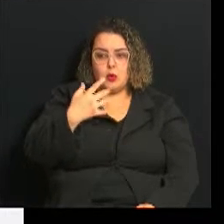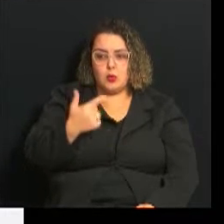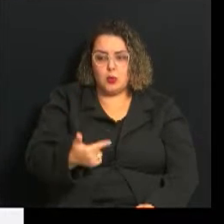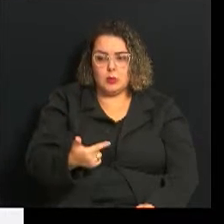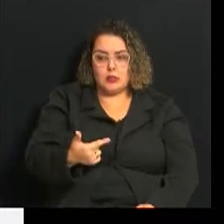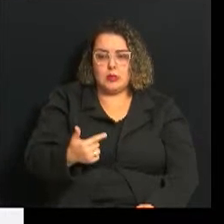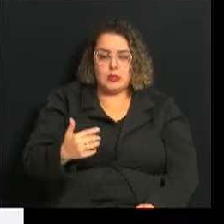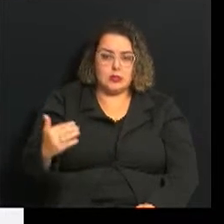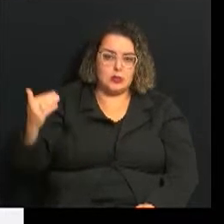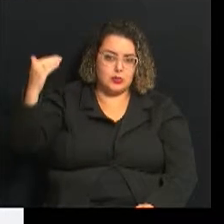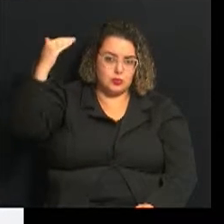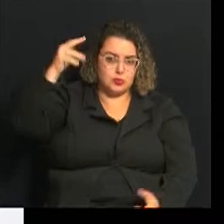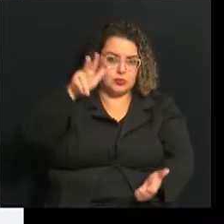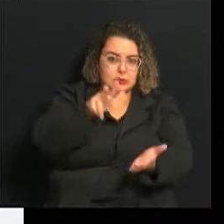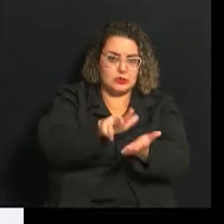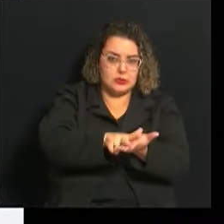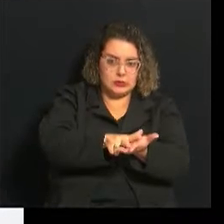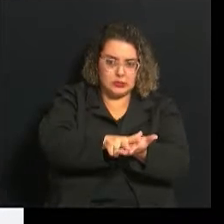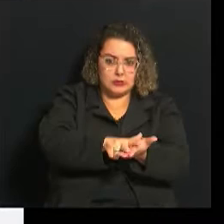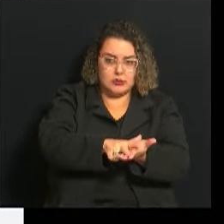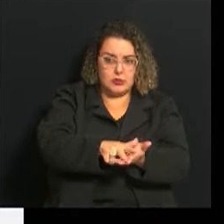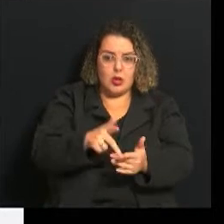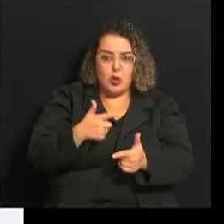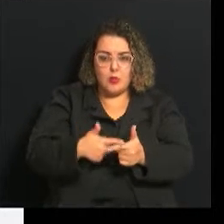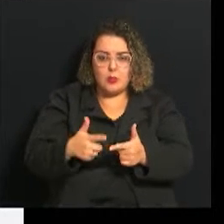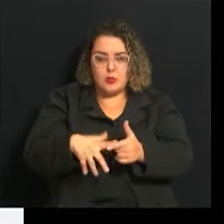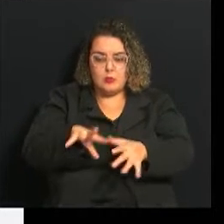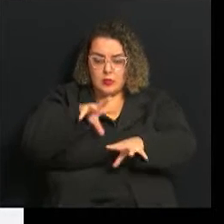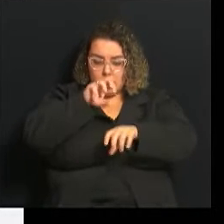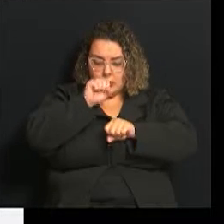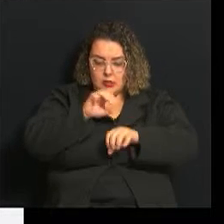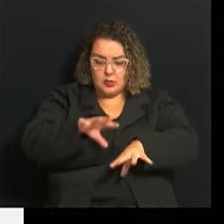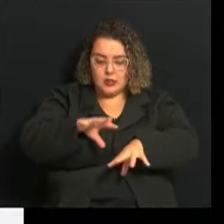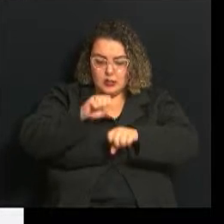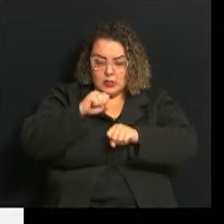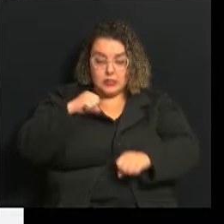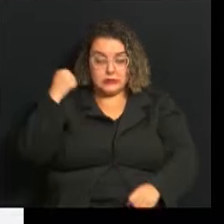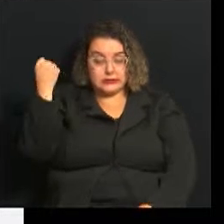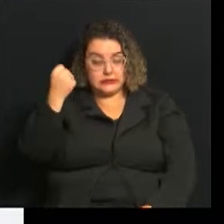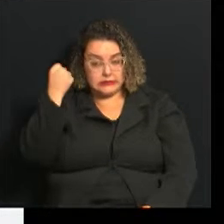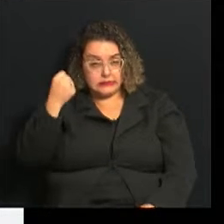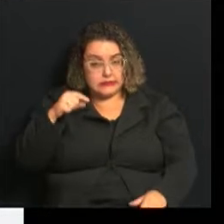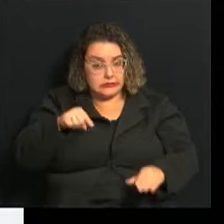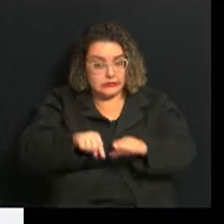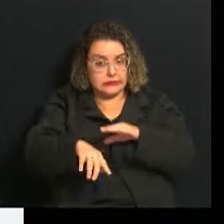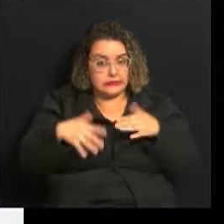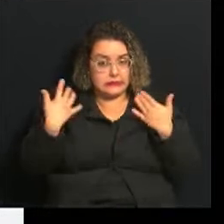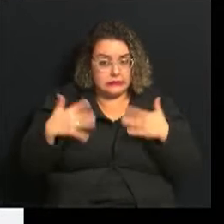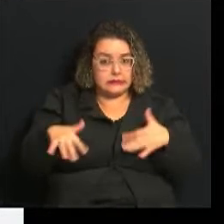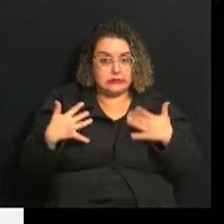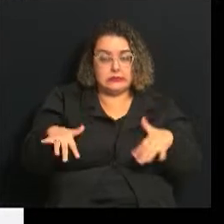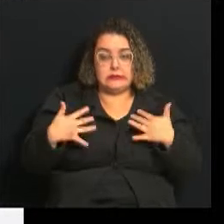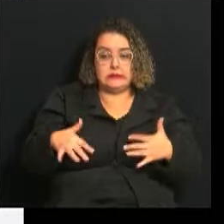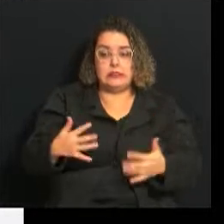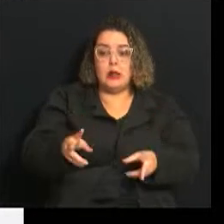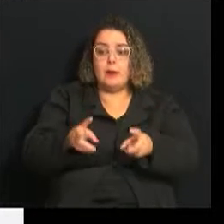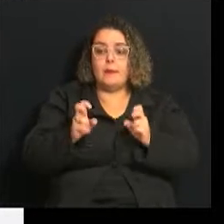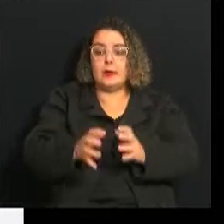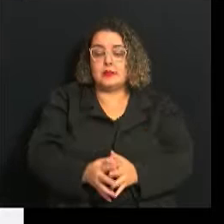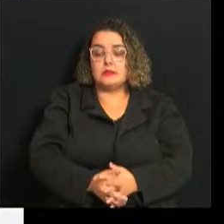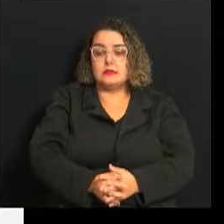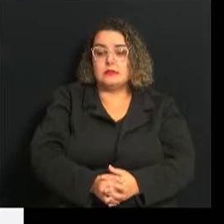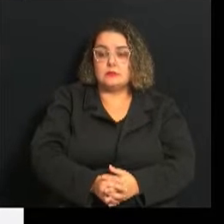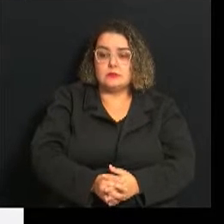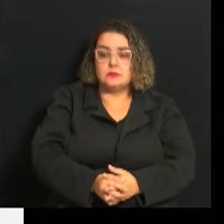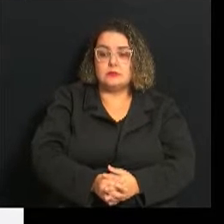adultos internados por síndrome respiratória aguda grave. Então, a gente percebe, olha, que